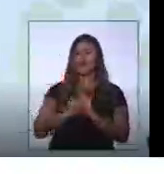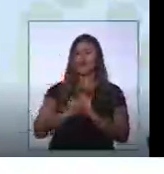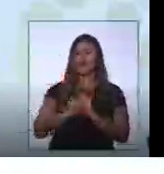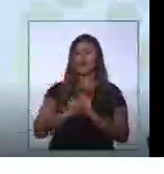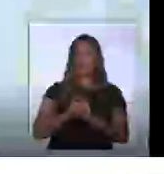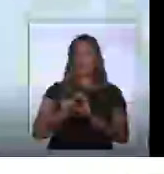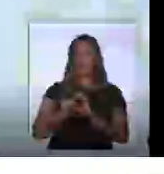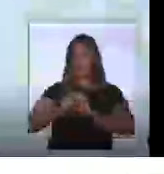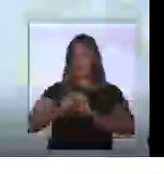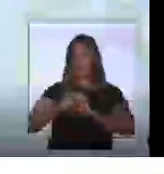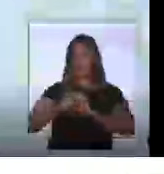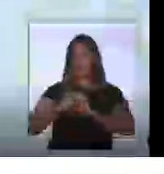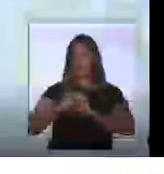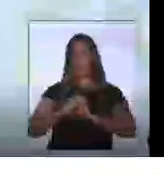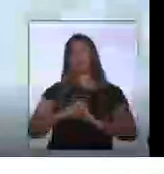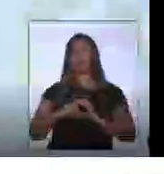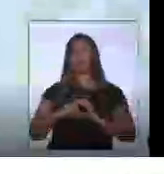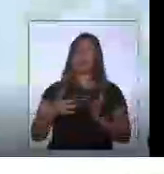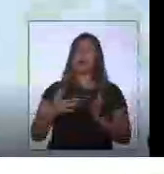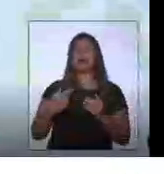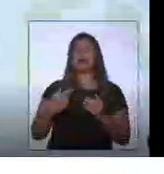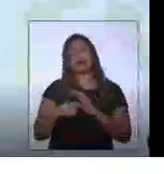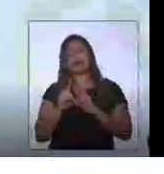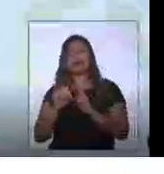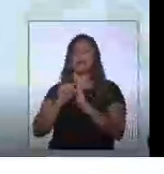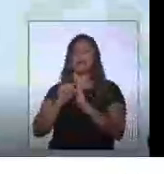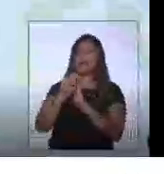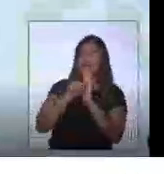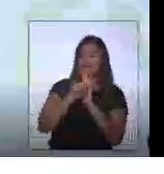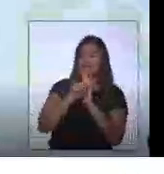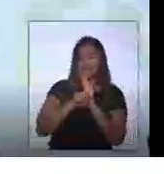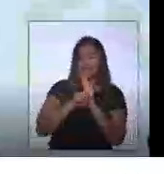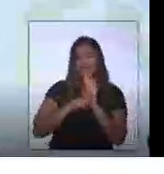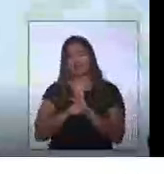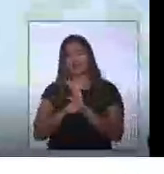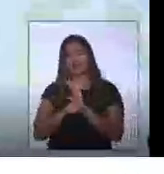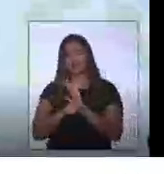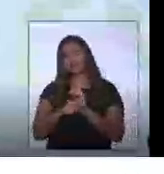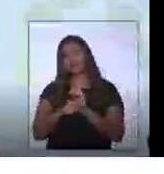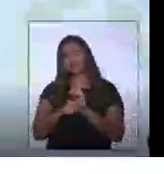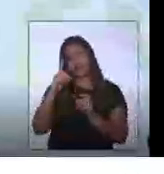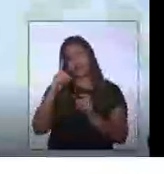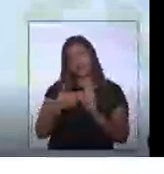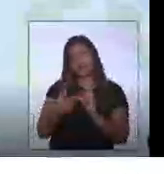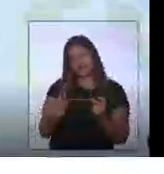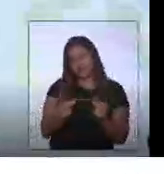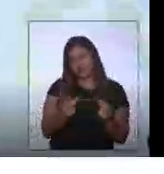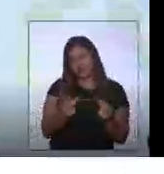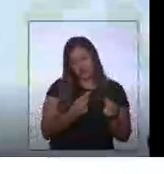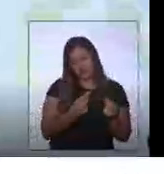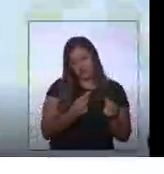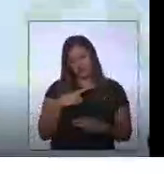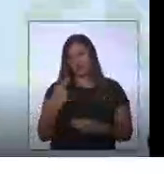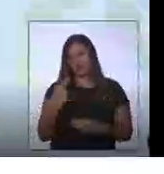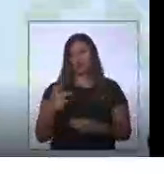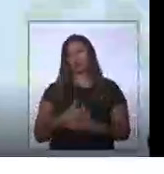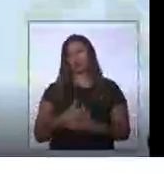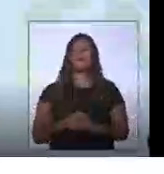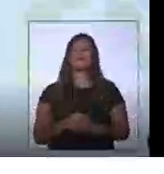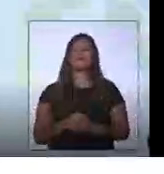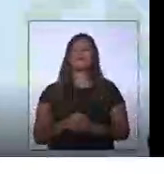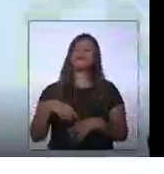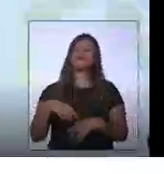pesquise. É o que eu posso dizer para vocês, né? É pesquisar bastante coisa. Agora, com relação a